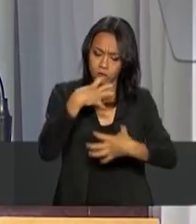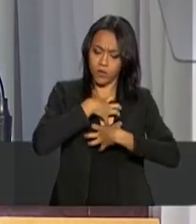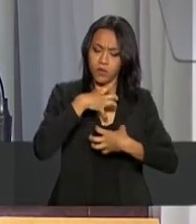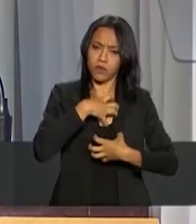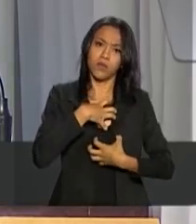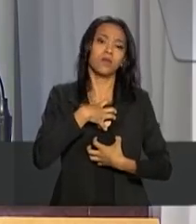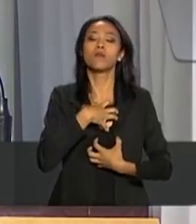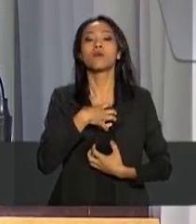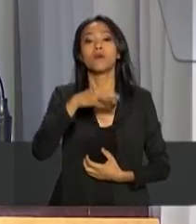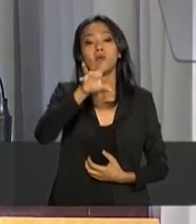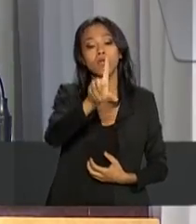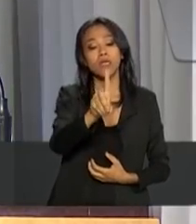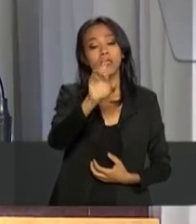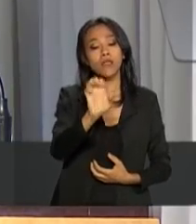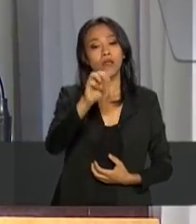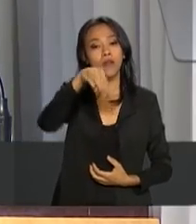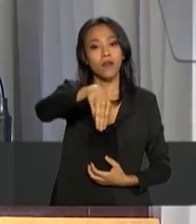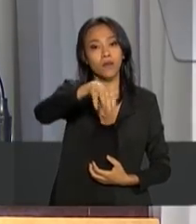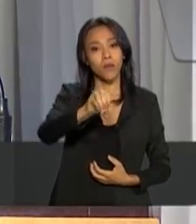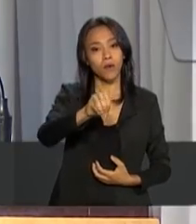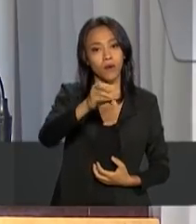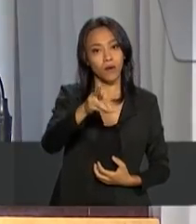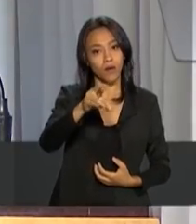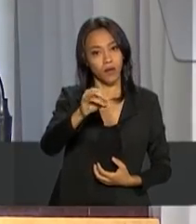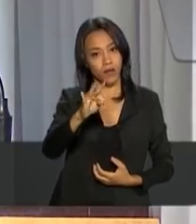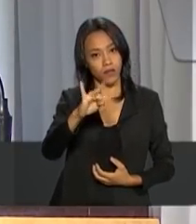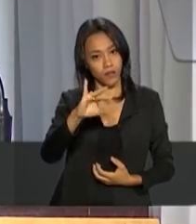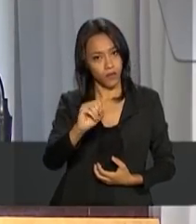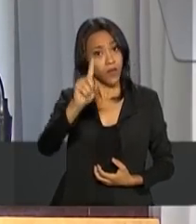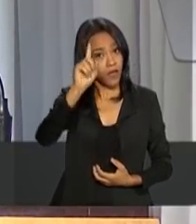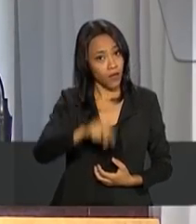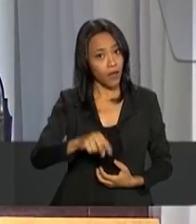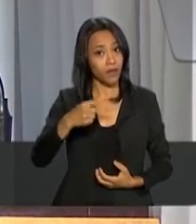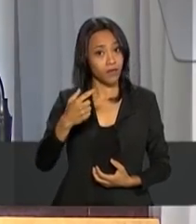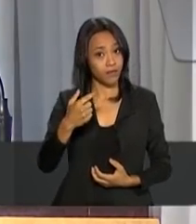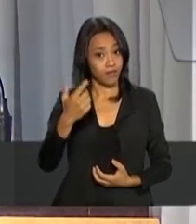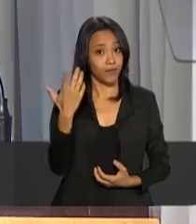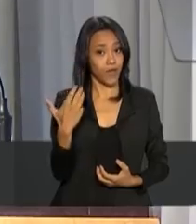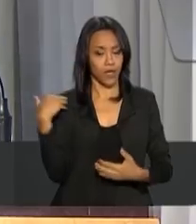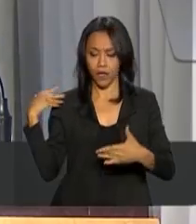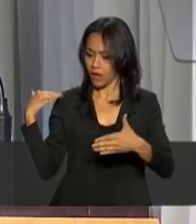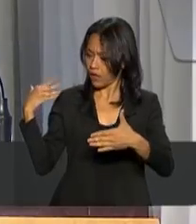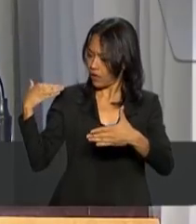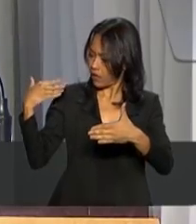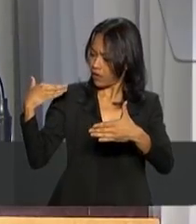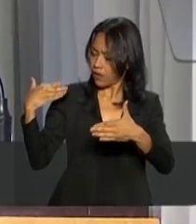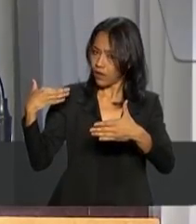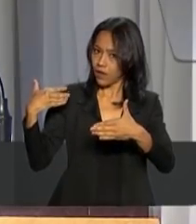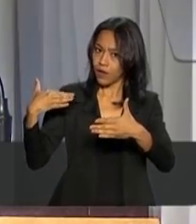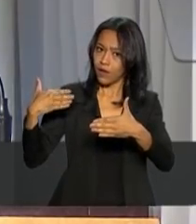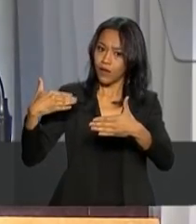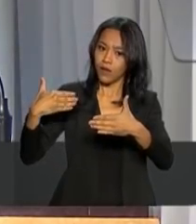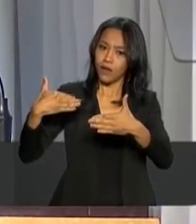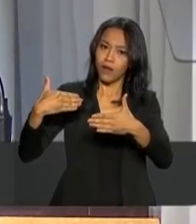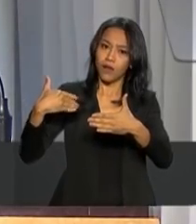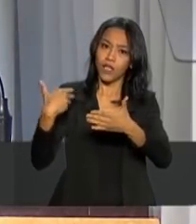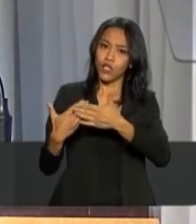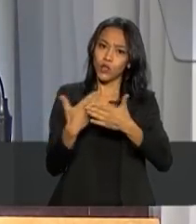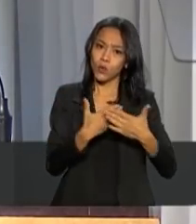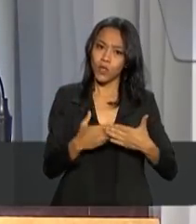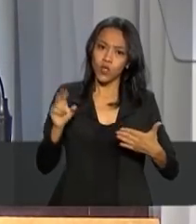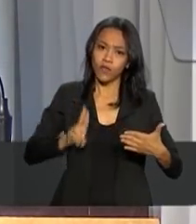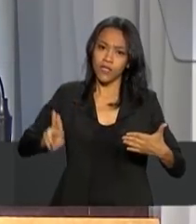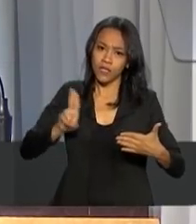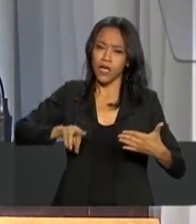democrático apenas, que é fruto da nossa formação, né, Fleury? De quem, ao longo do tempo, dando aulas na PUC, estudando os